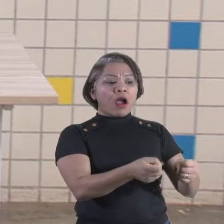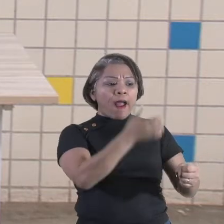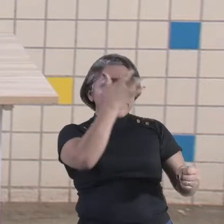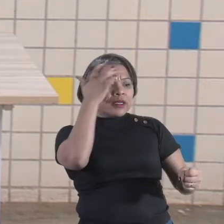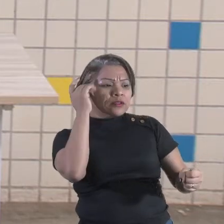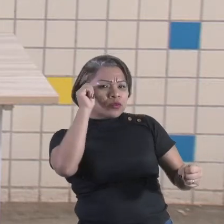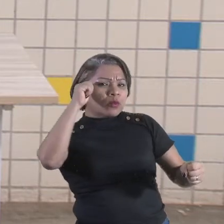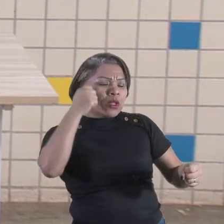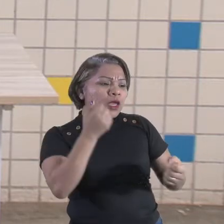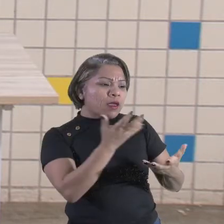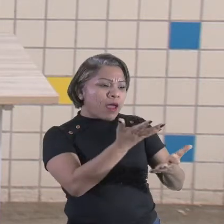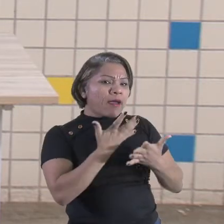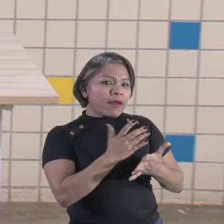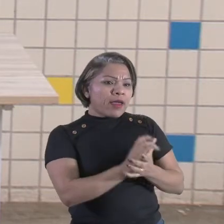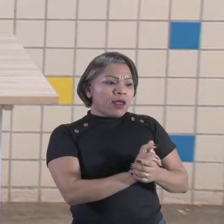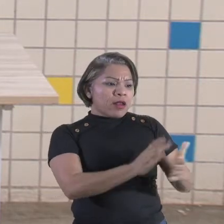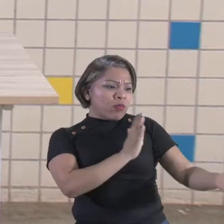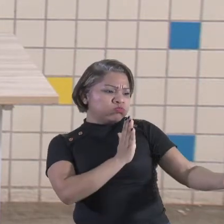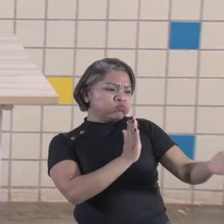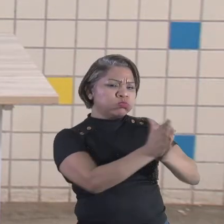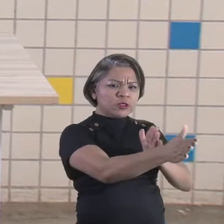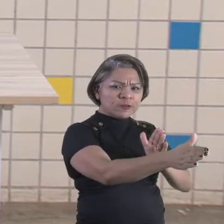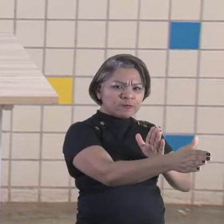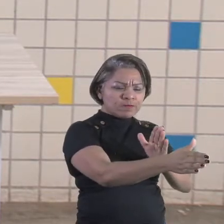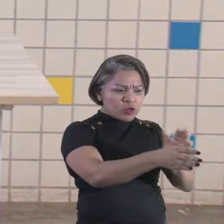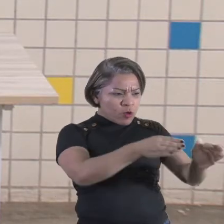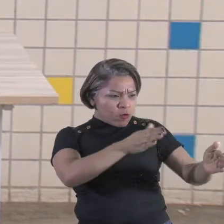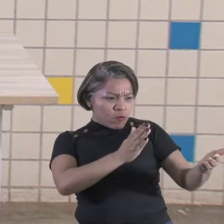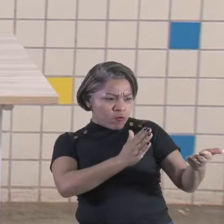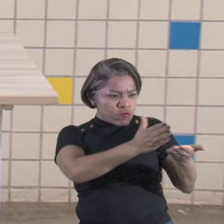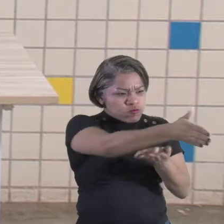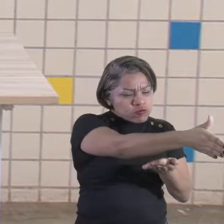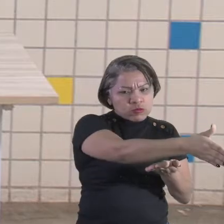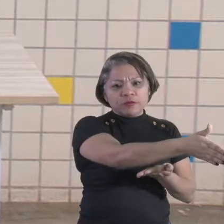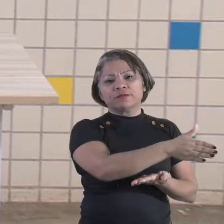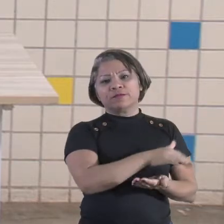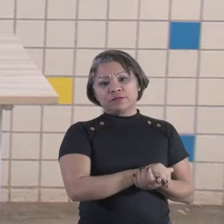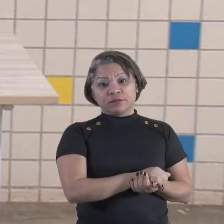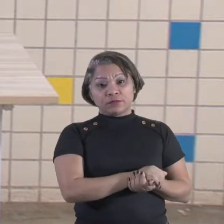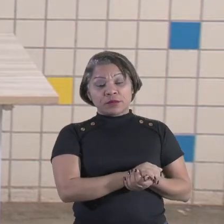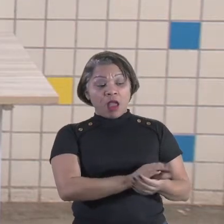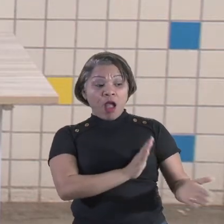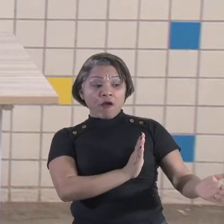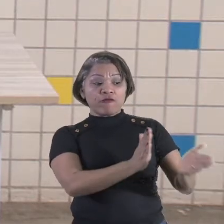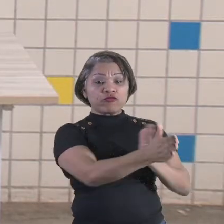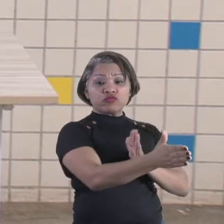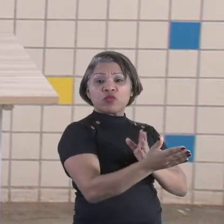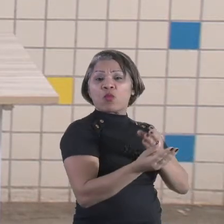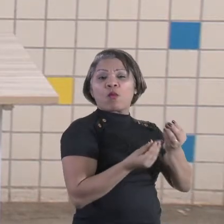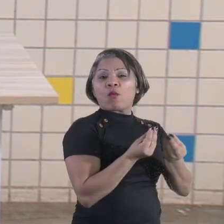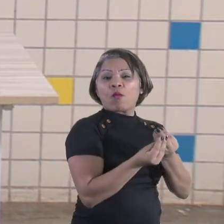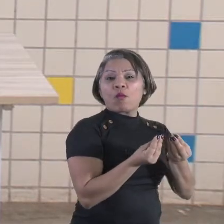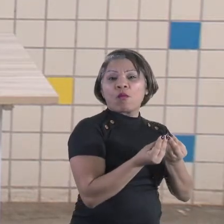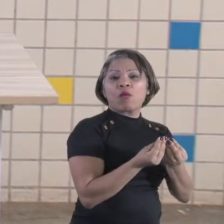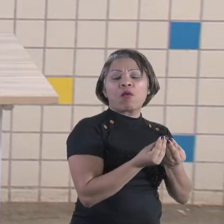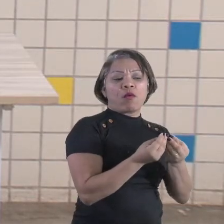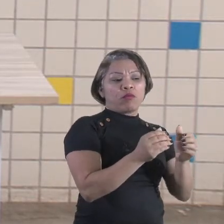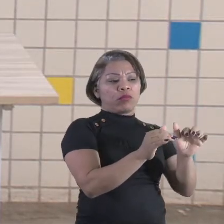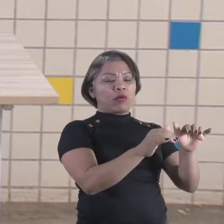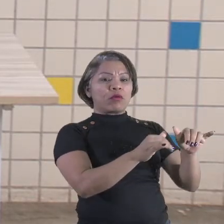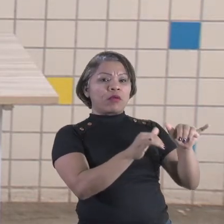escravidão, ultrapassar. E como que eles faziam isso? Eram fugindo das fazendas de